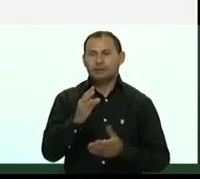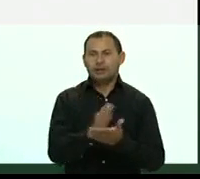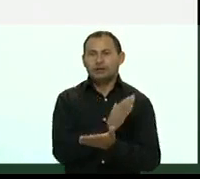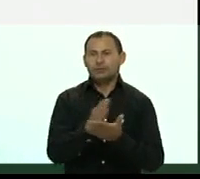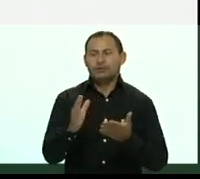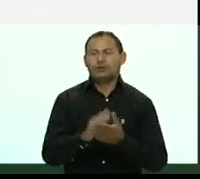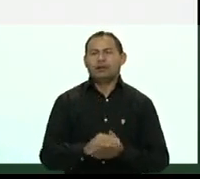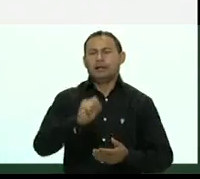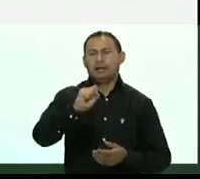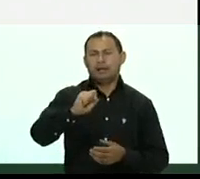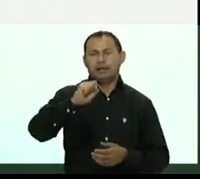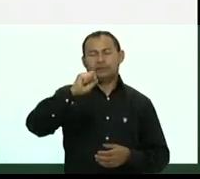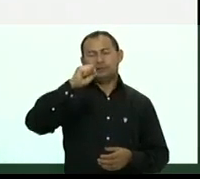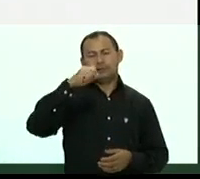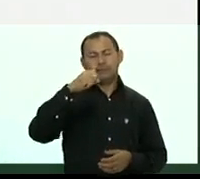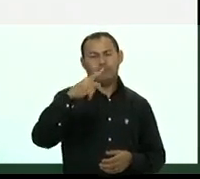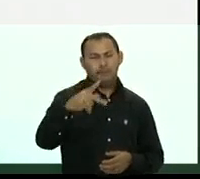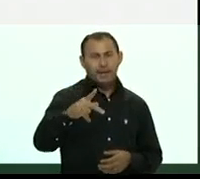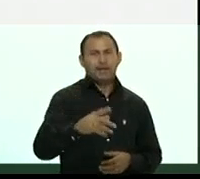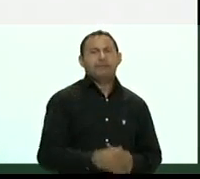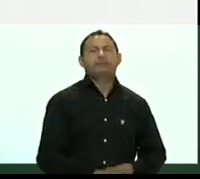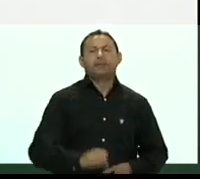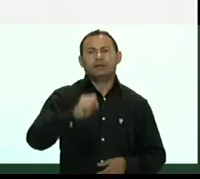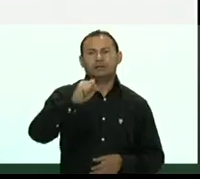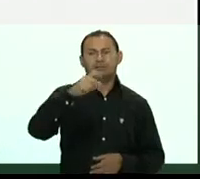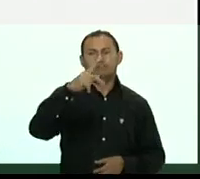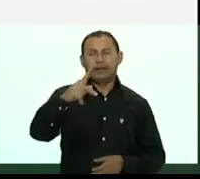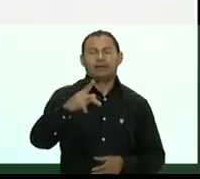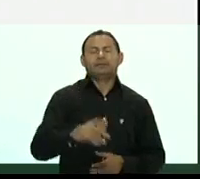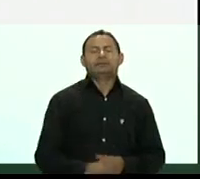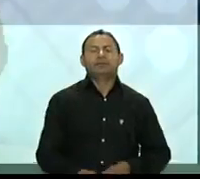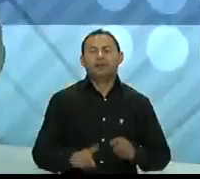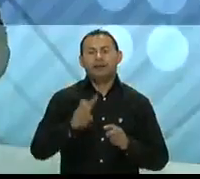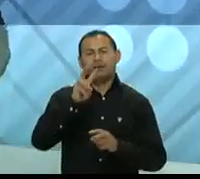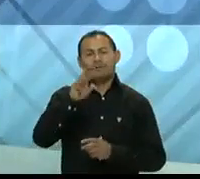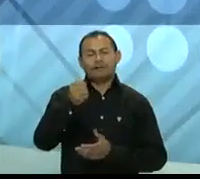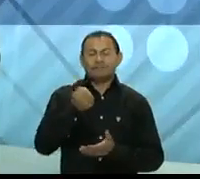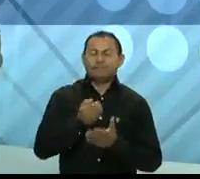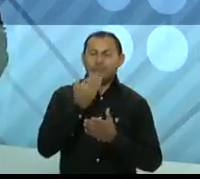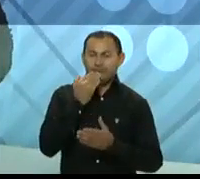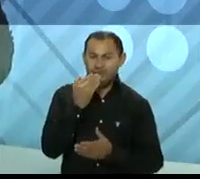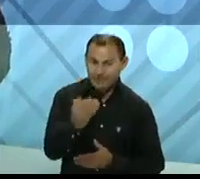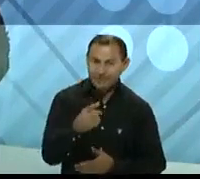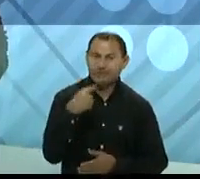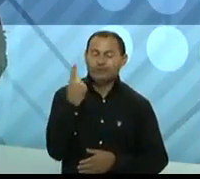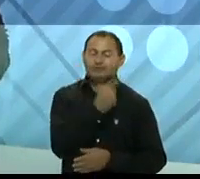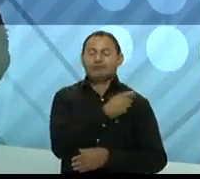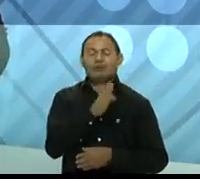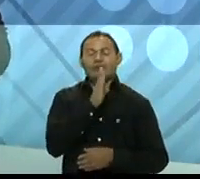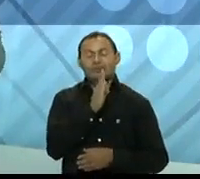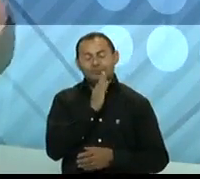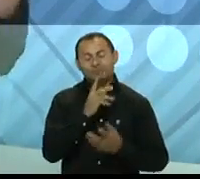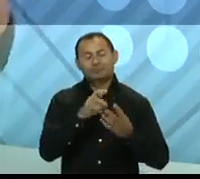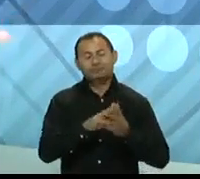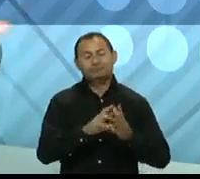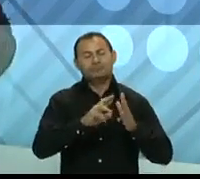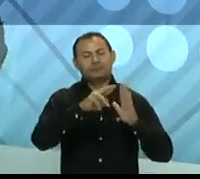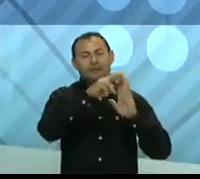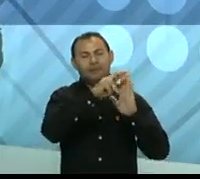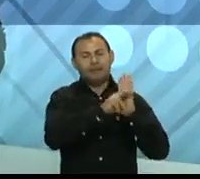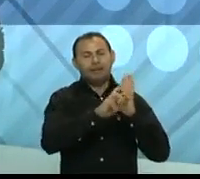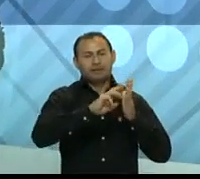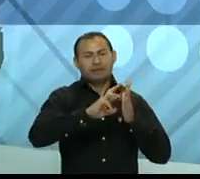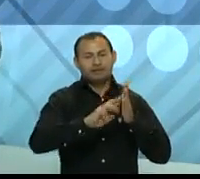algumas situações problemas e essas situações problemas vão exigir de nós o conhecimento relacionado às regras